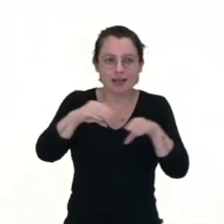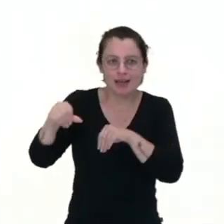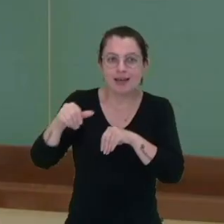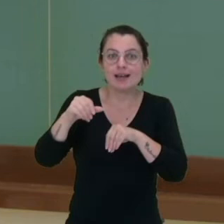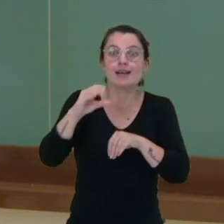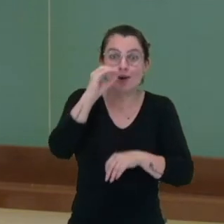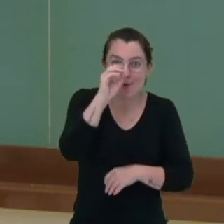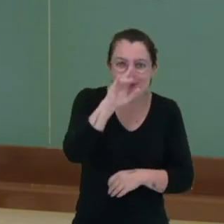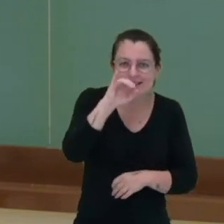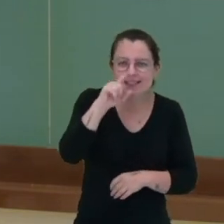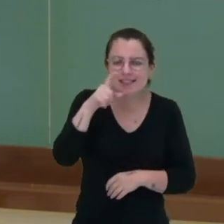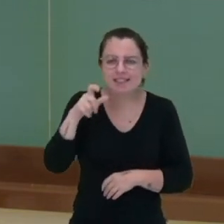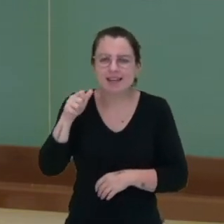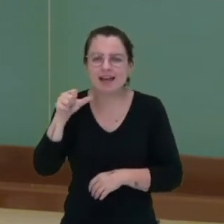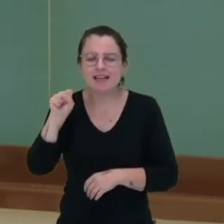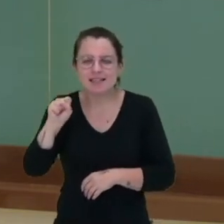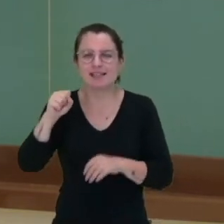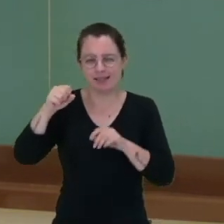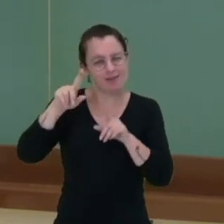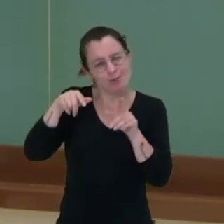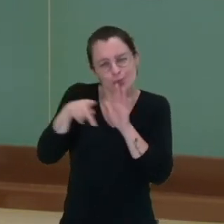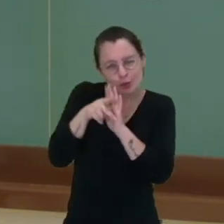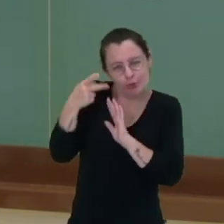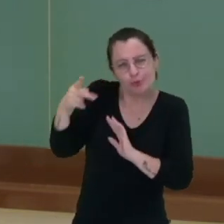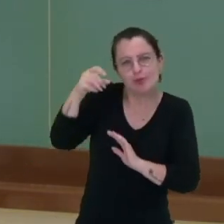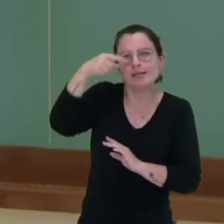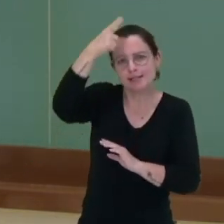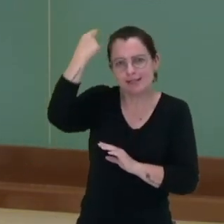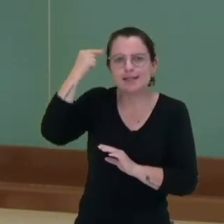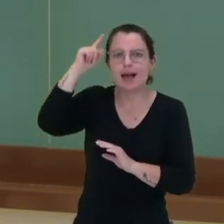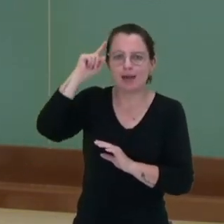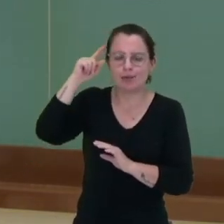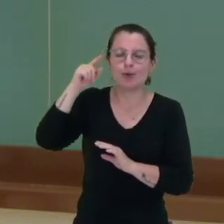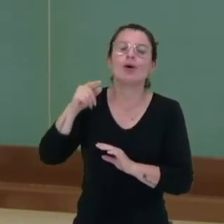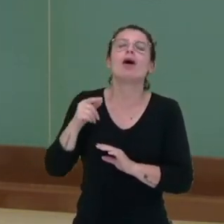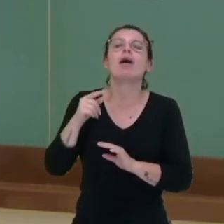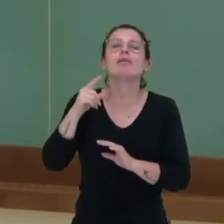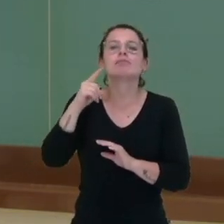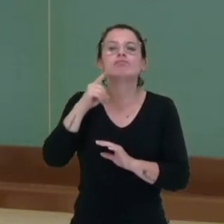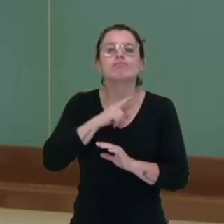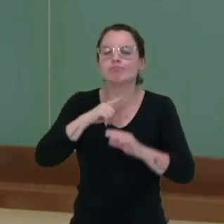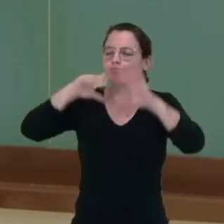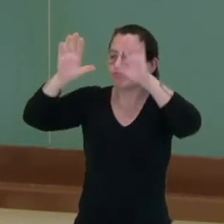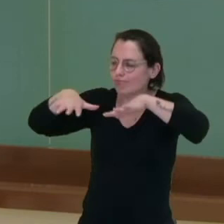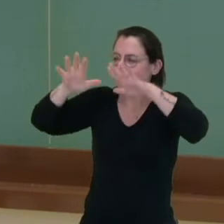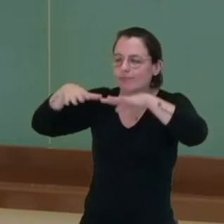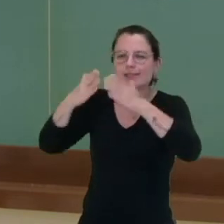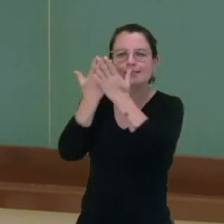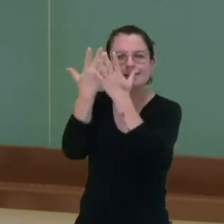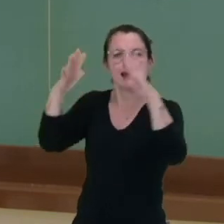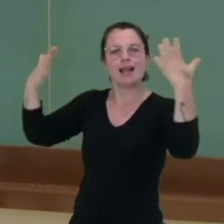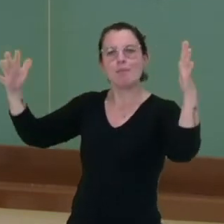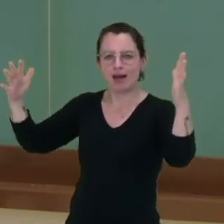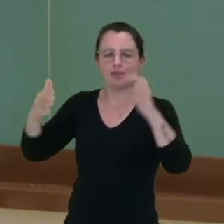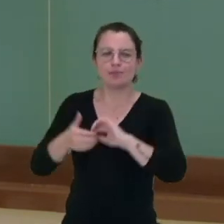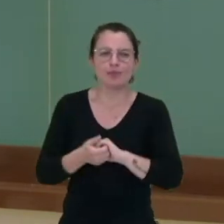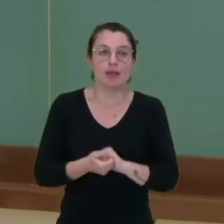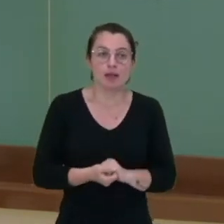celebrados. Trago aqui uma narrativa da criação do mundo a partir do mito Iorubá, que traz essa